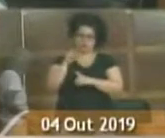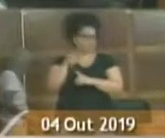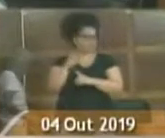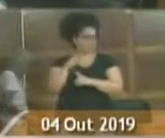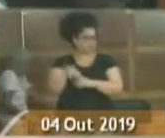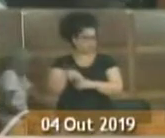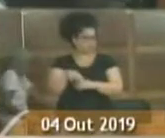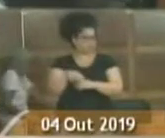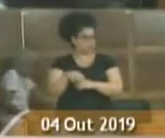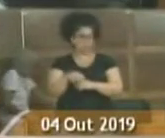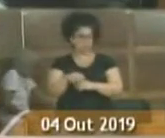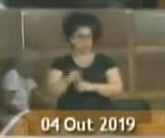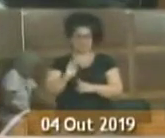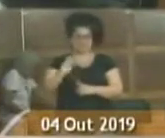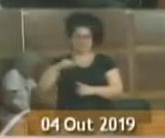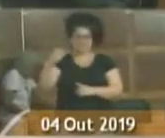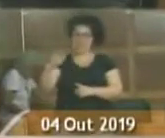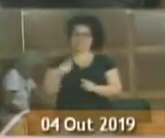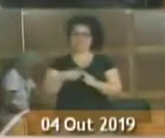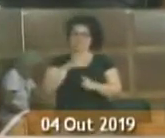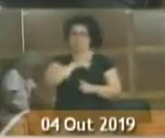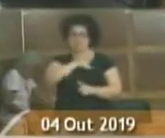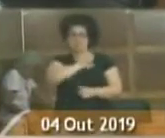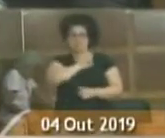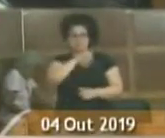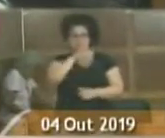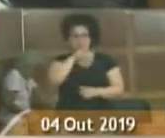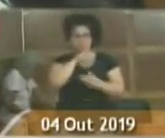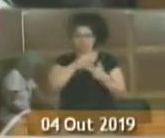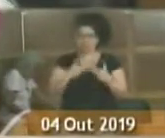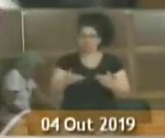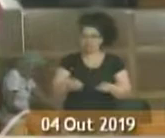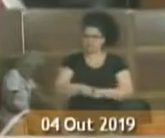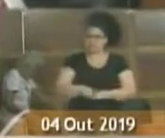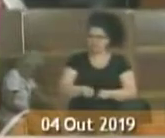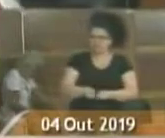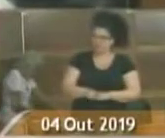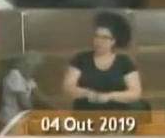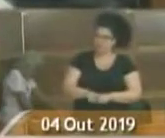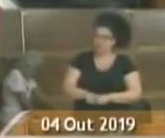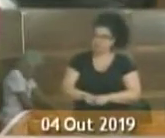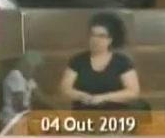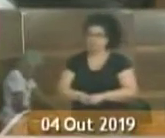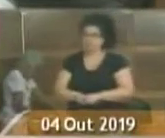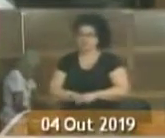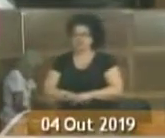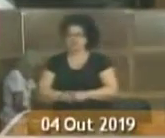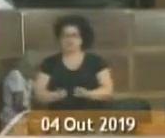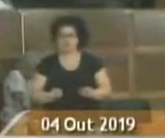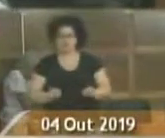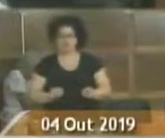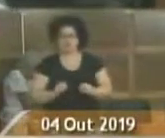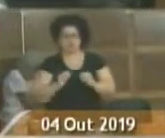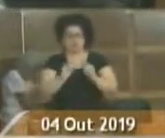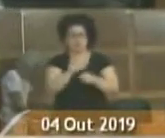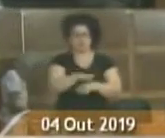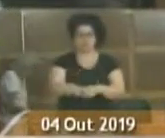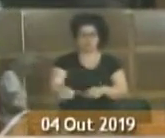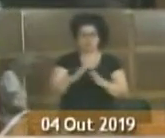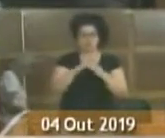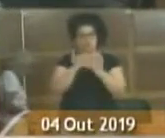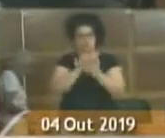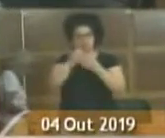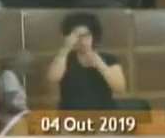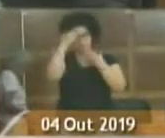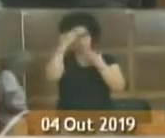agora em dobro, em triplo, que eu vi com você, e toda as crianças do colégio, muito